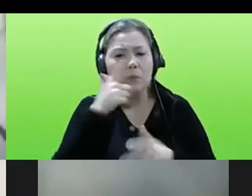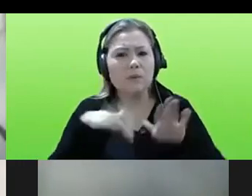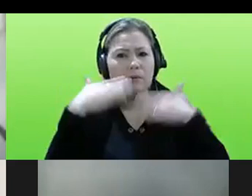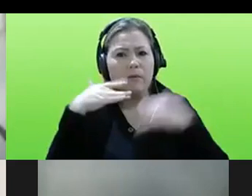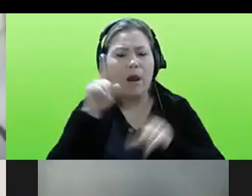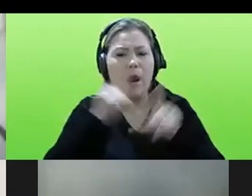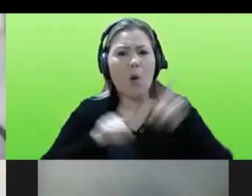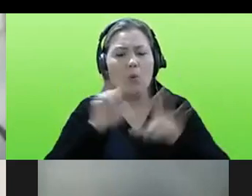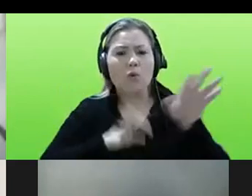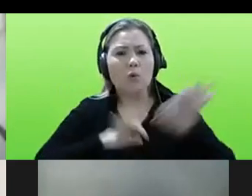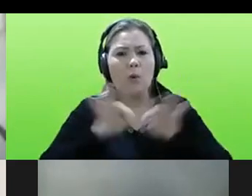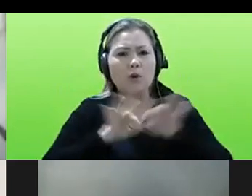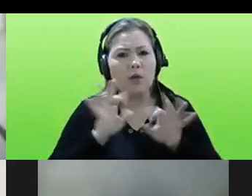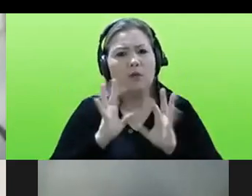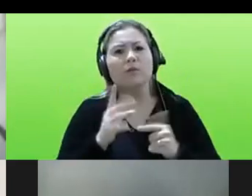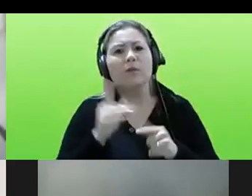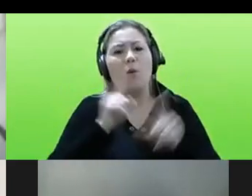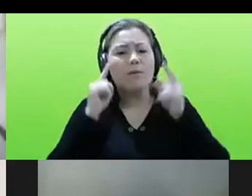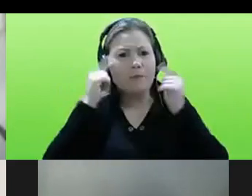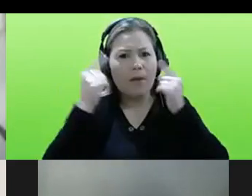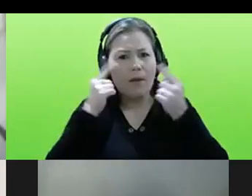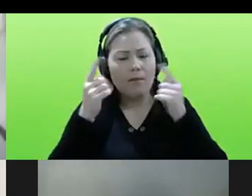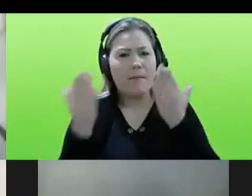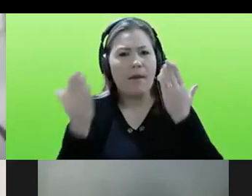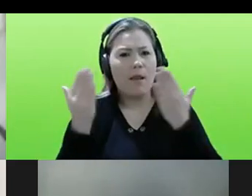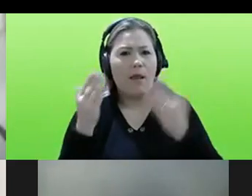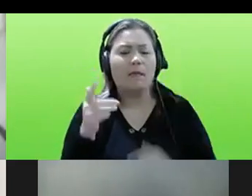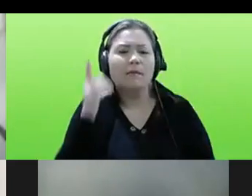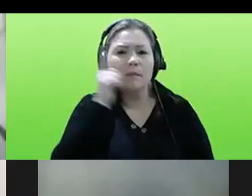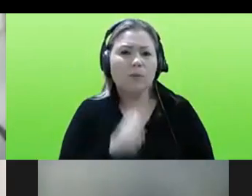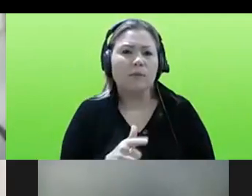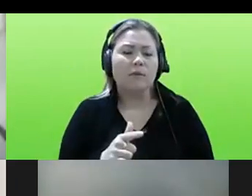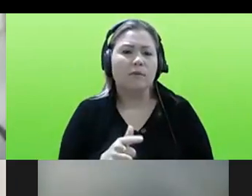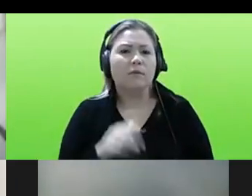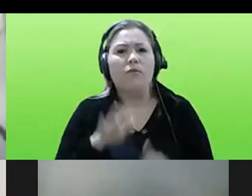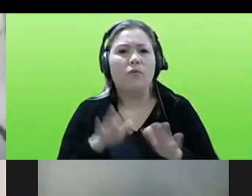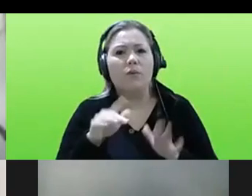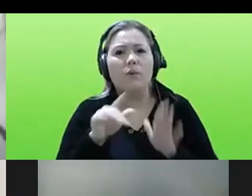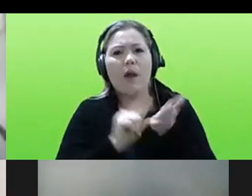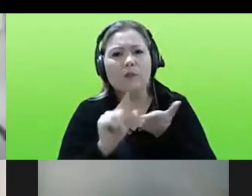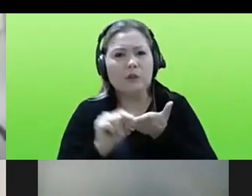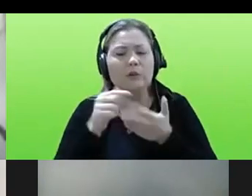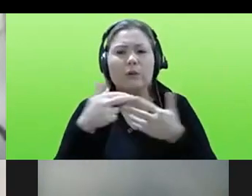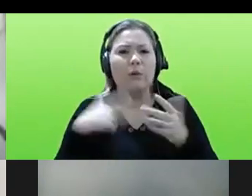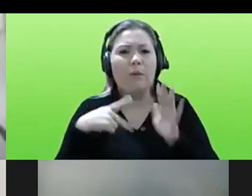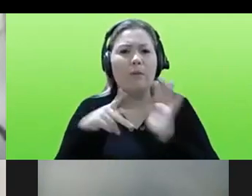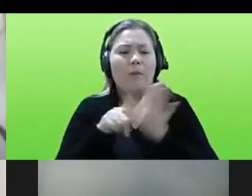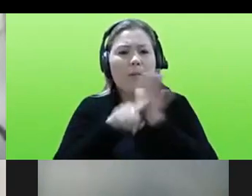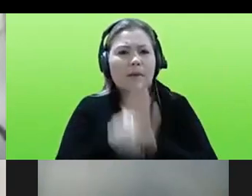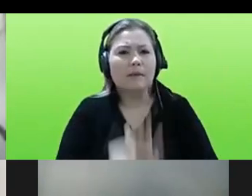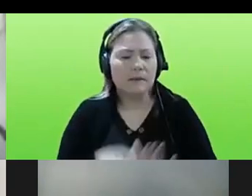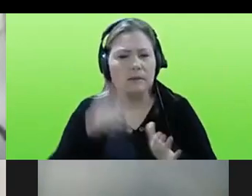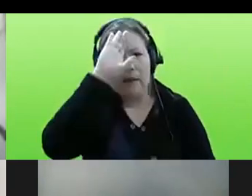alguns projetos, algumas ideias assim paralelas até para talvez artigos e para minha própria pesquisa na